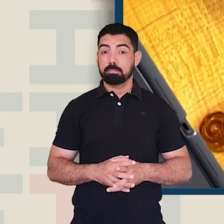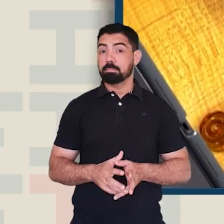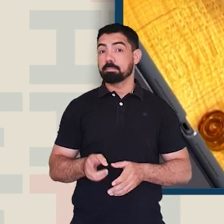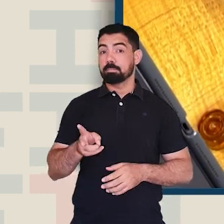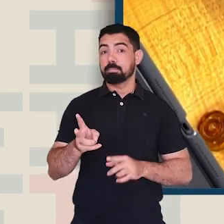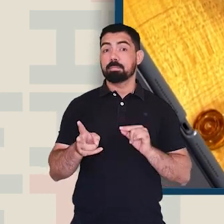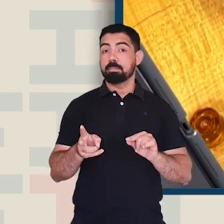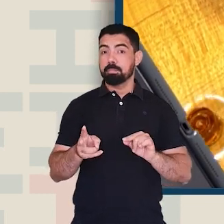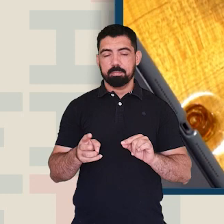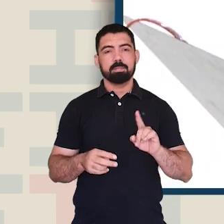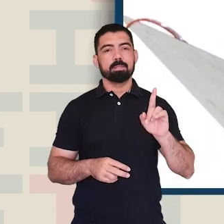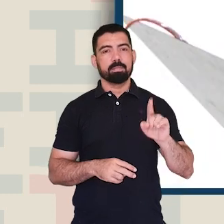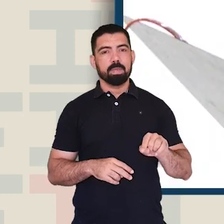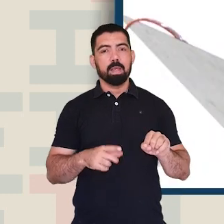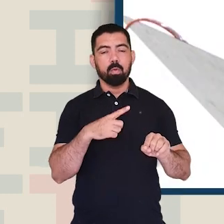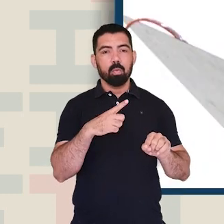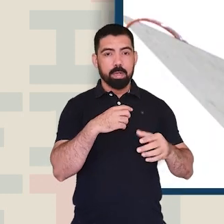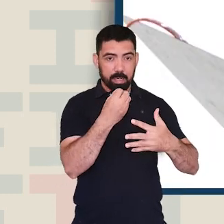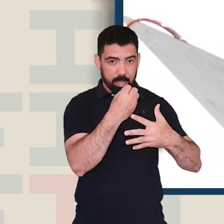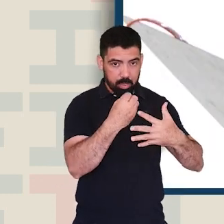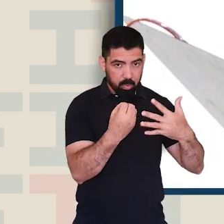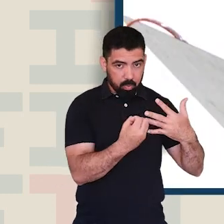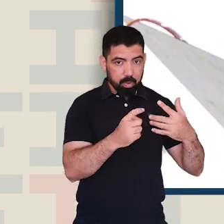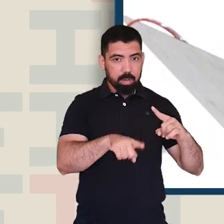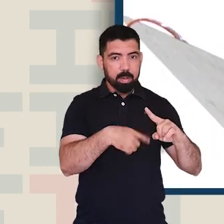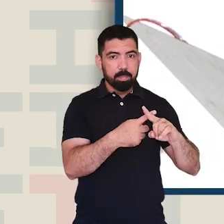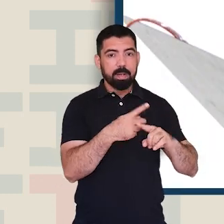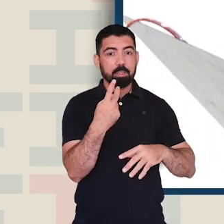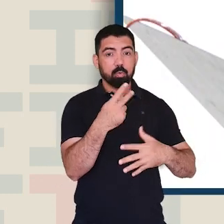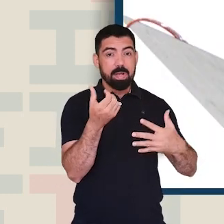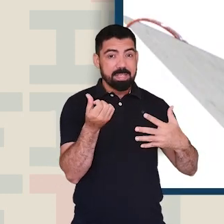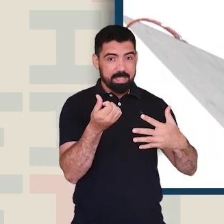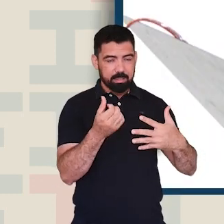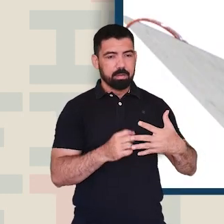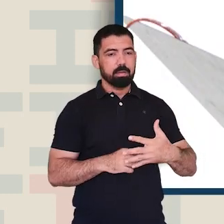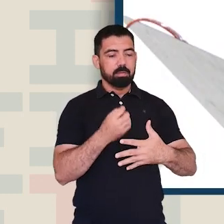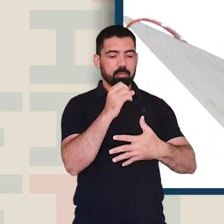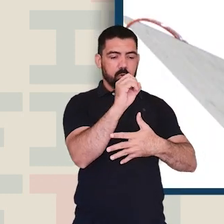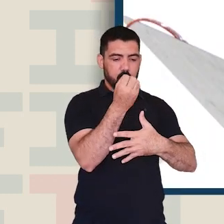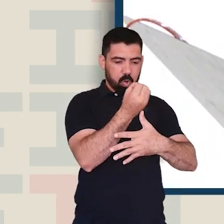não é sempre a nota e a sua sexta.